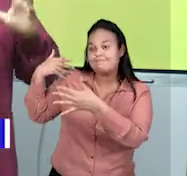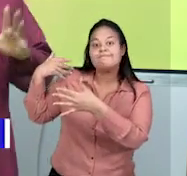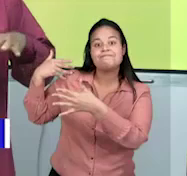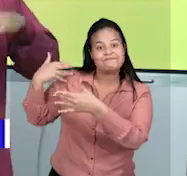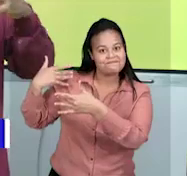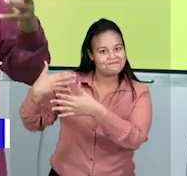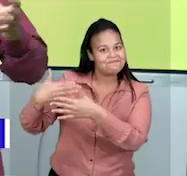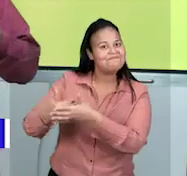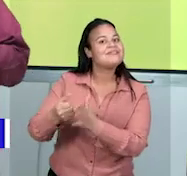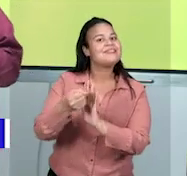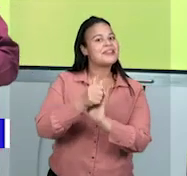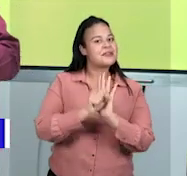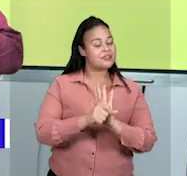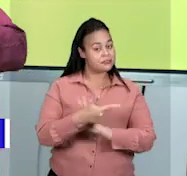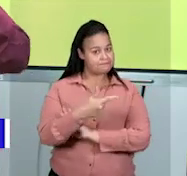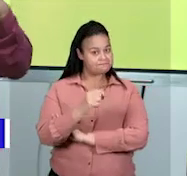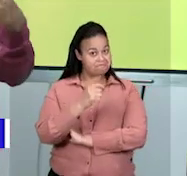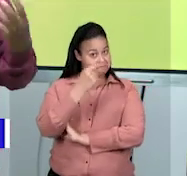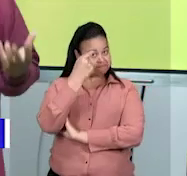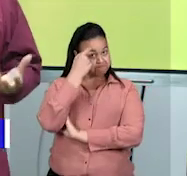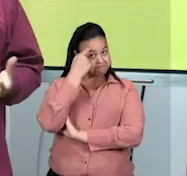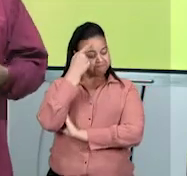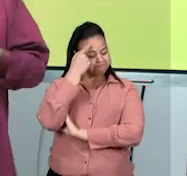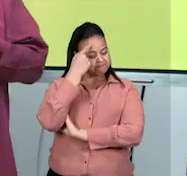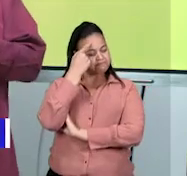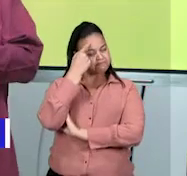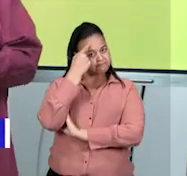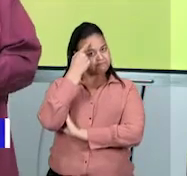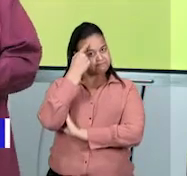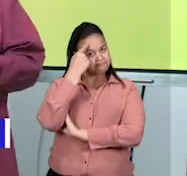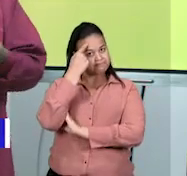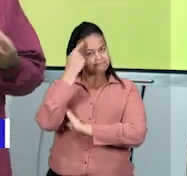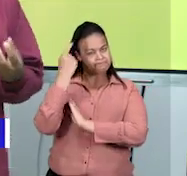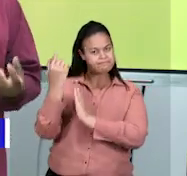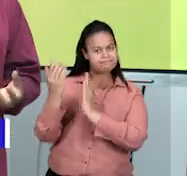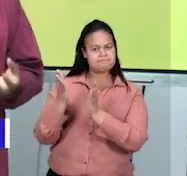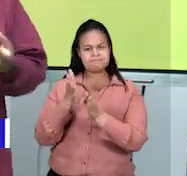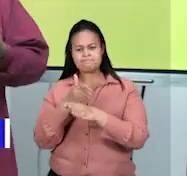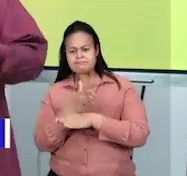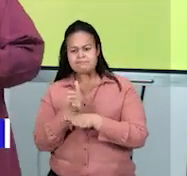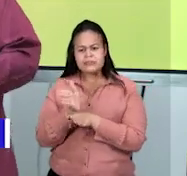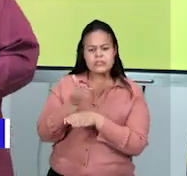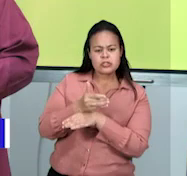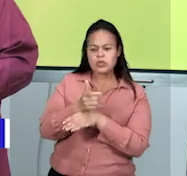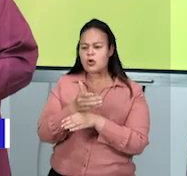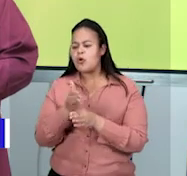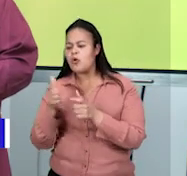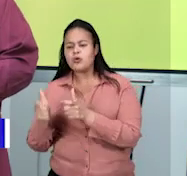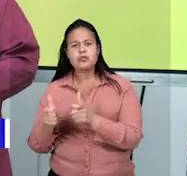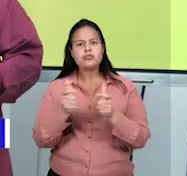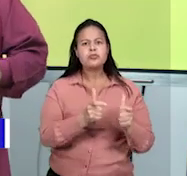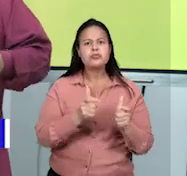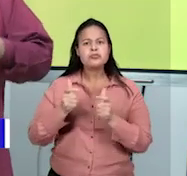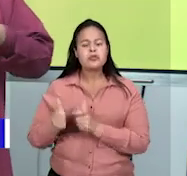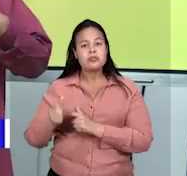XX. Ou seja, o pensamento que norteia a nossa vida, o nosso dia a dia